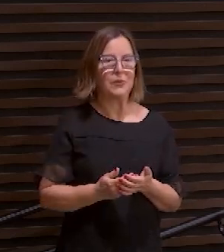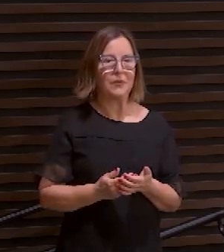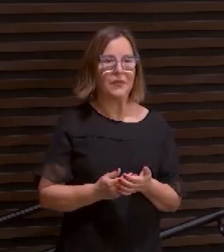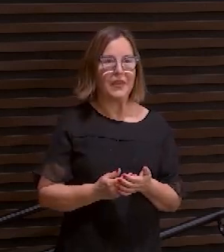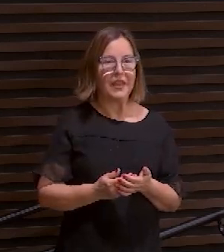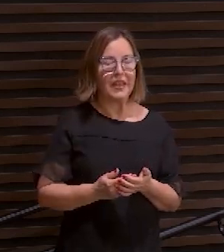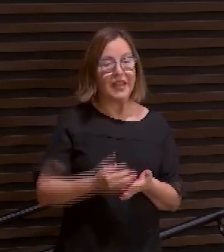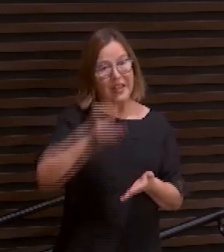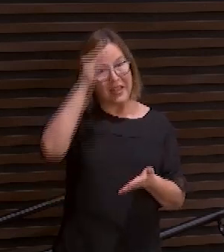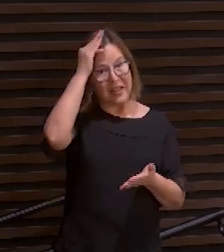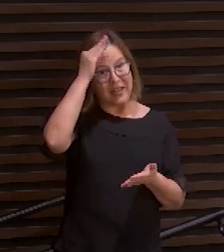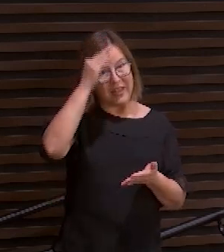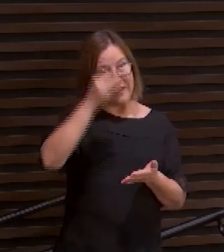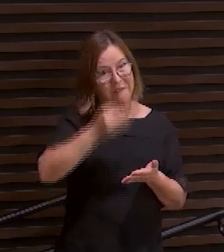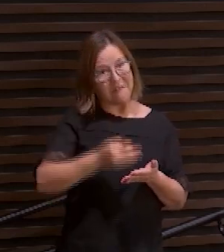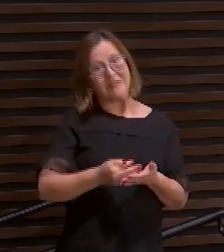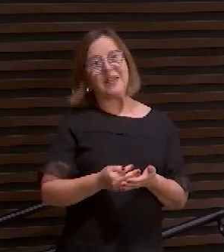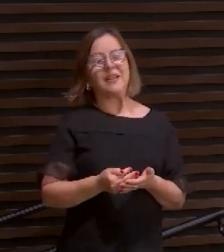Fé